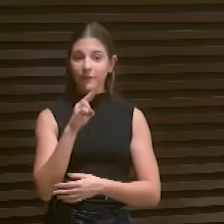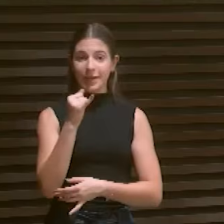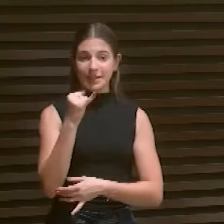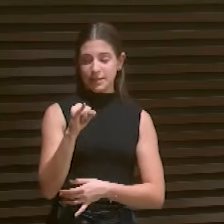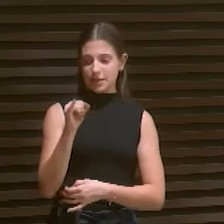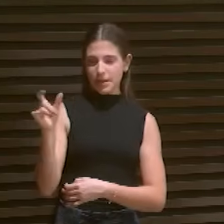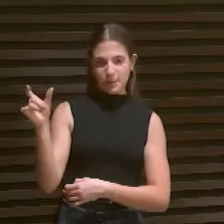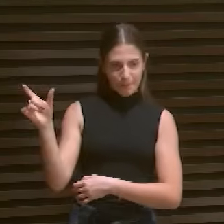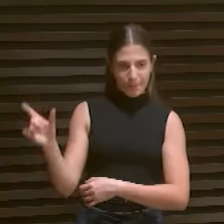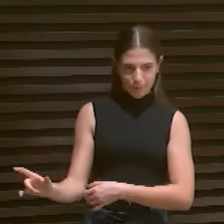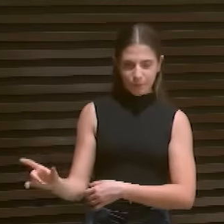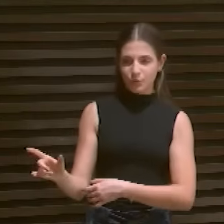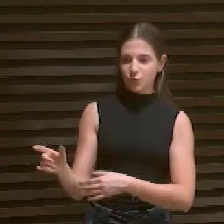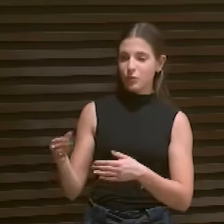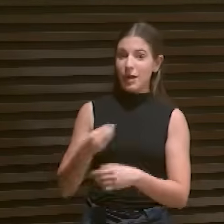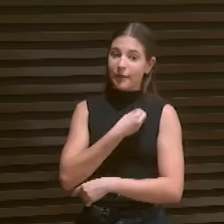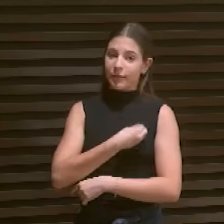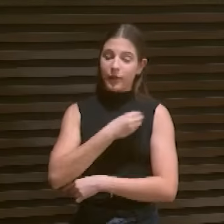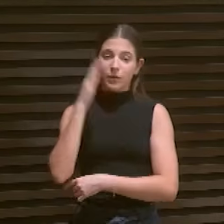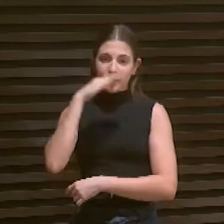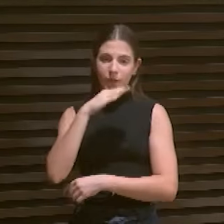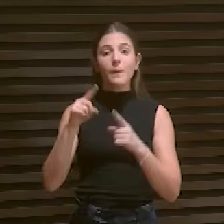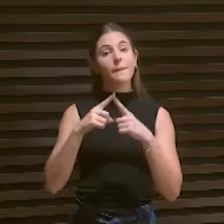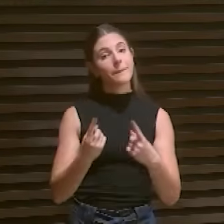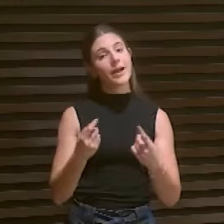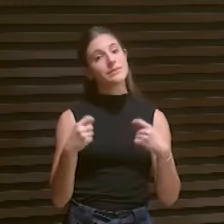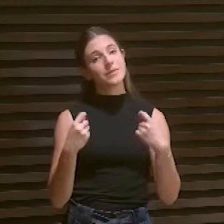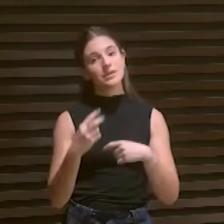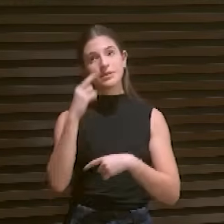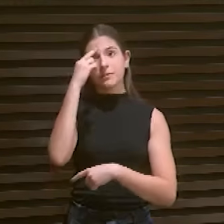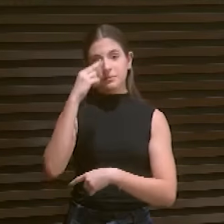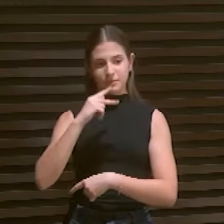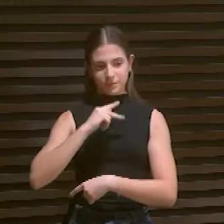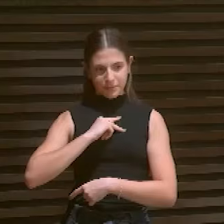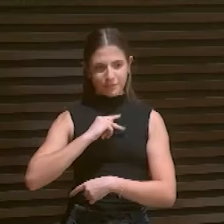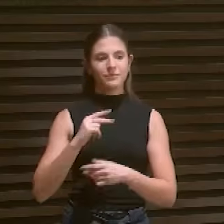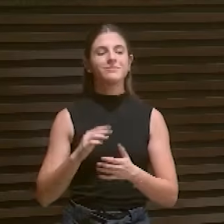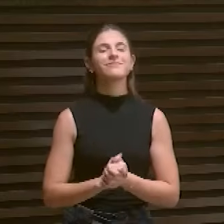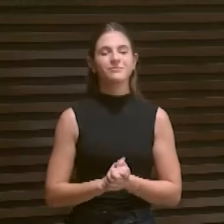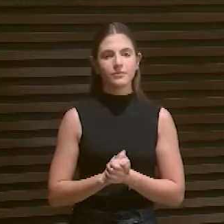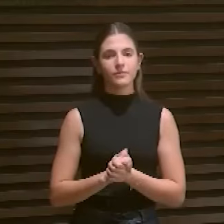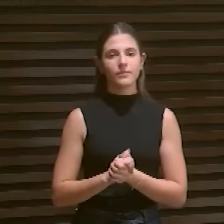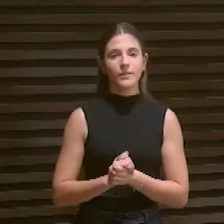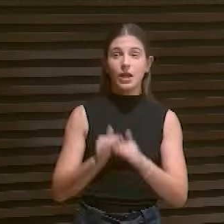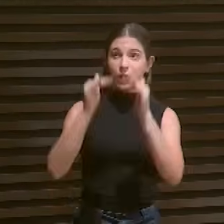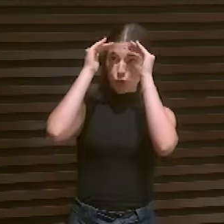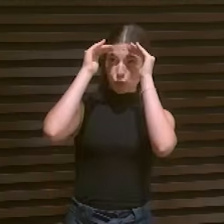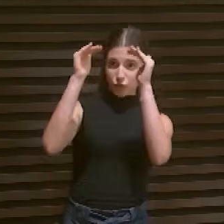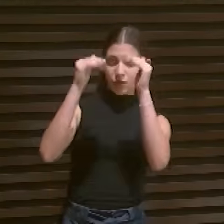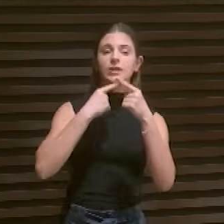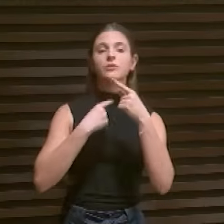mau, né? Mas é para você olhar para si mesmo. William Barclay diz assim: estar sujeito aos desejos